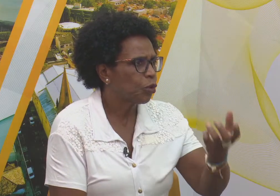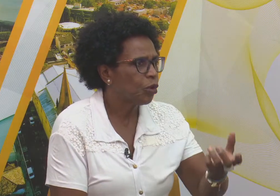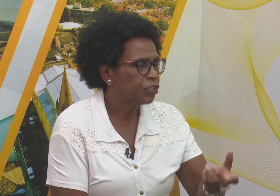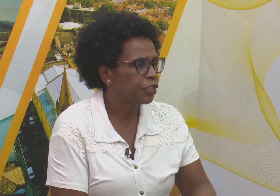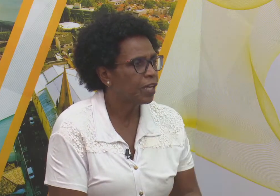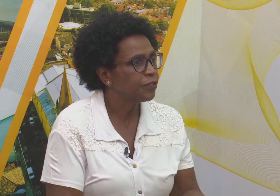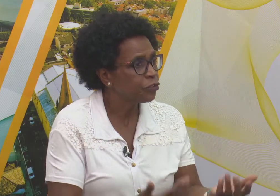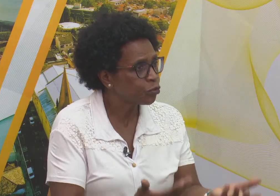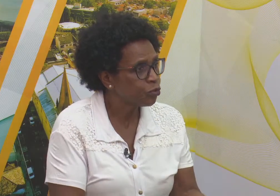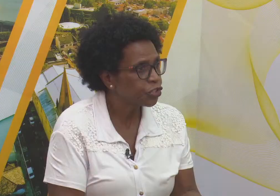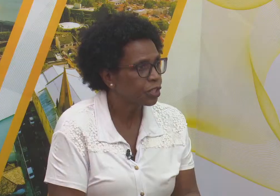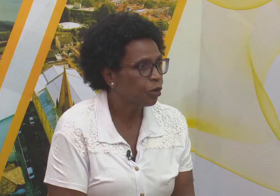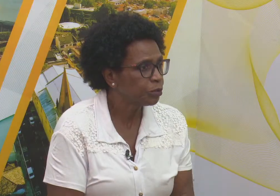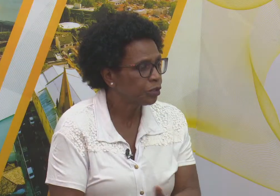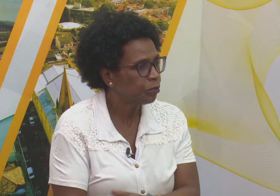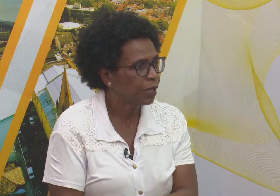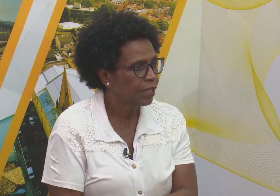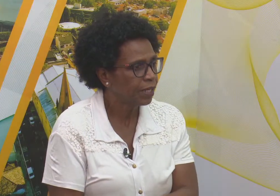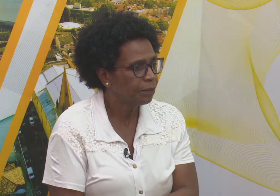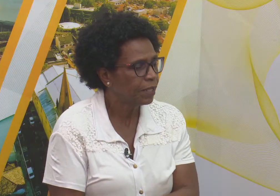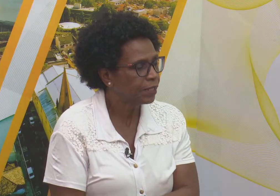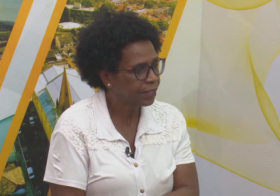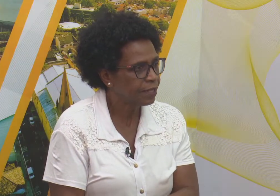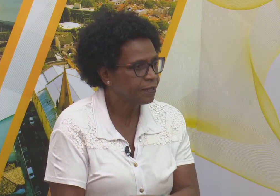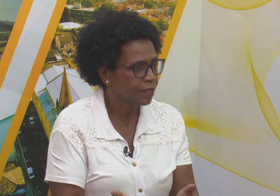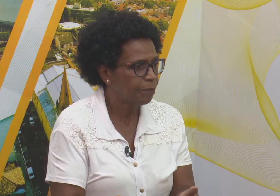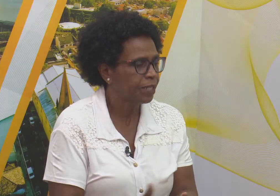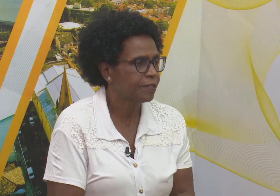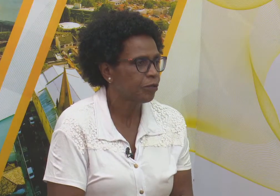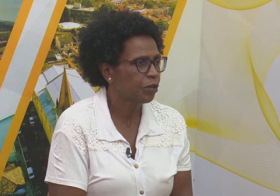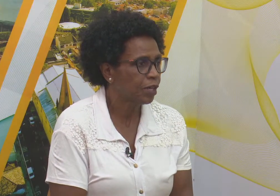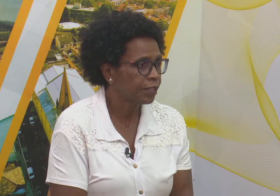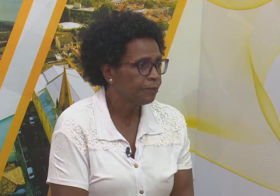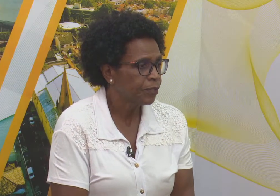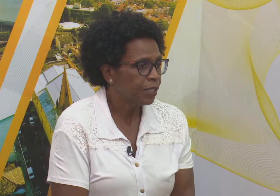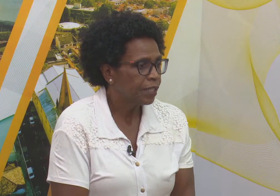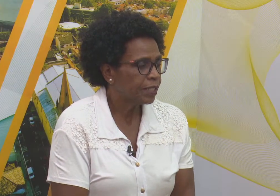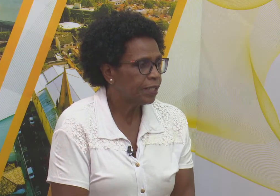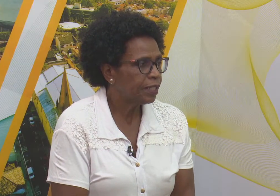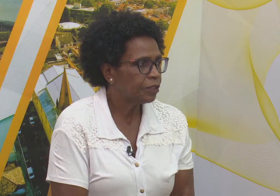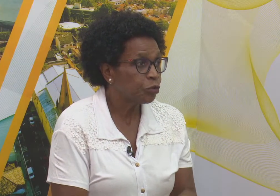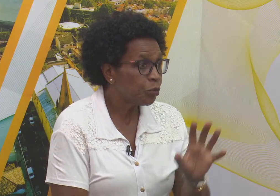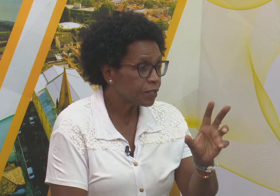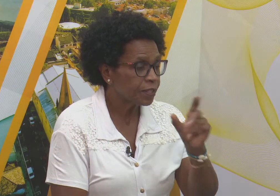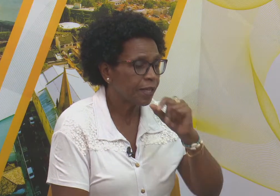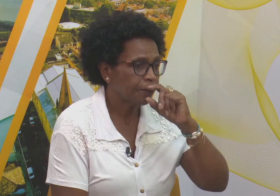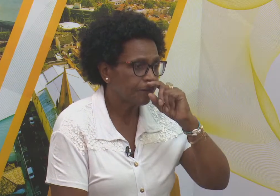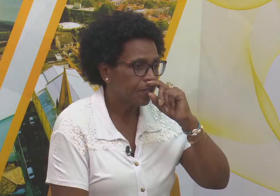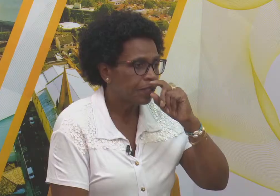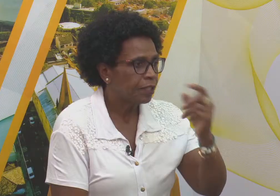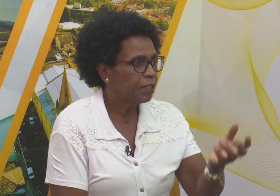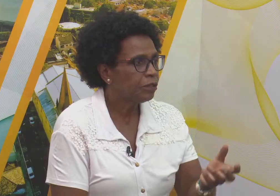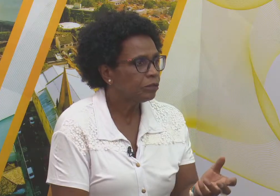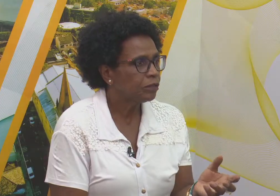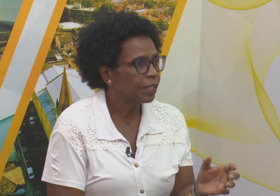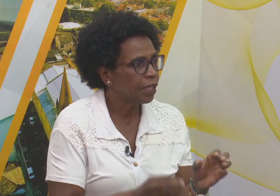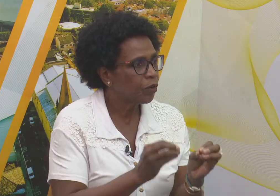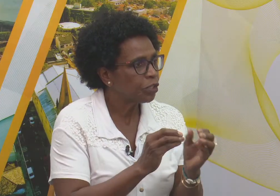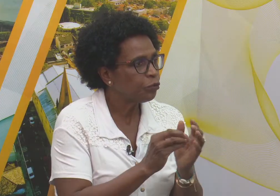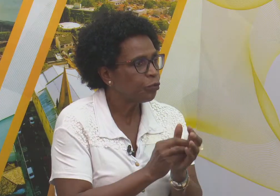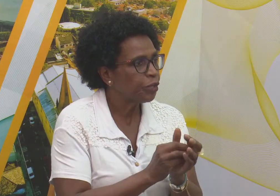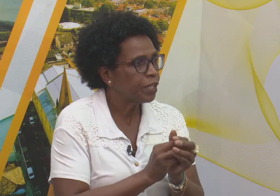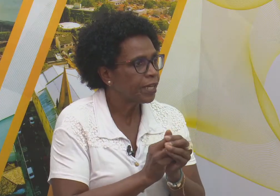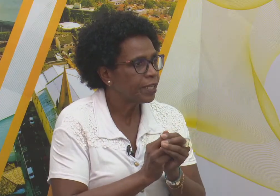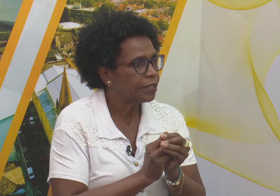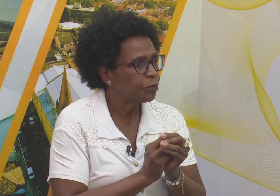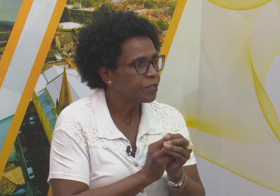sabe, TOD, às vezes surge, como tem uma criança que apareceu agora, duas até, que até agora